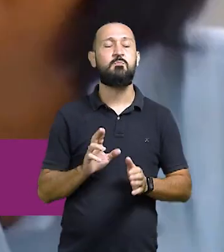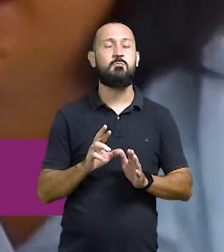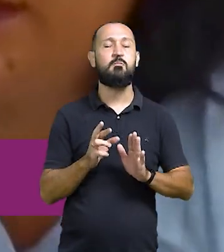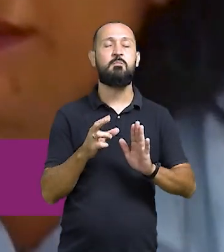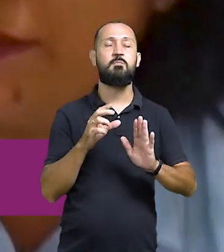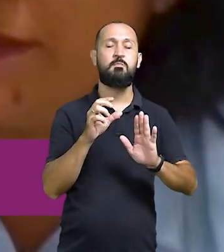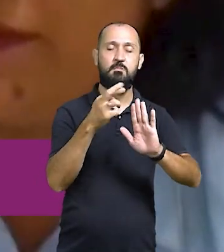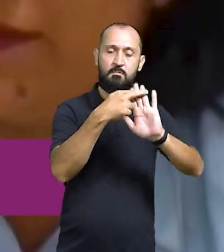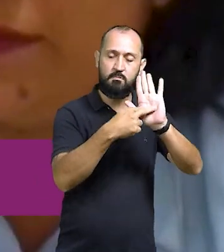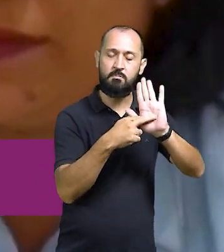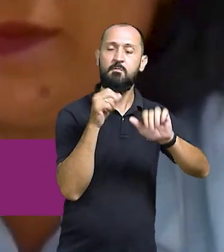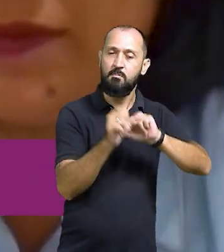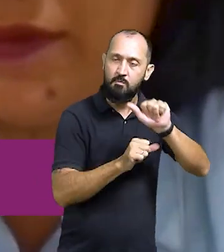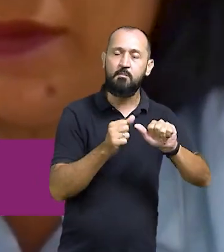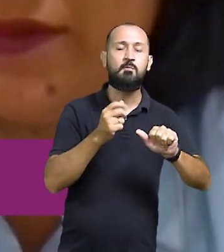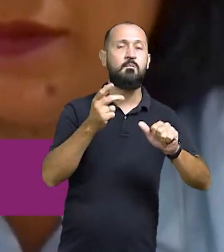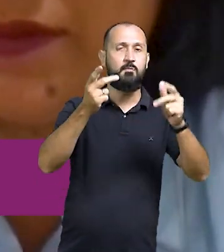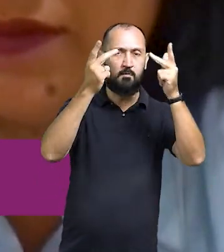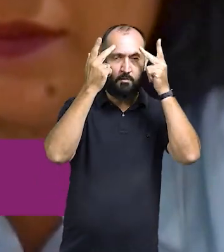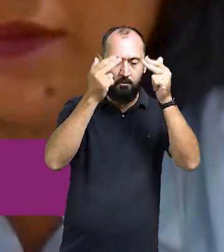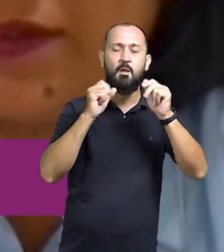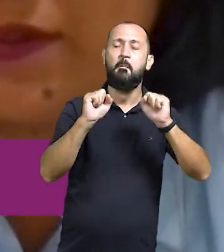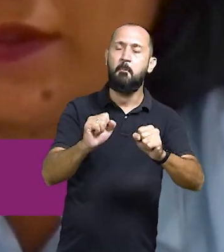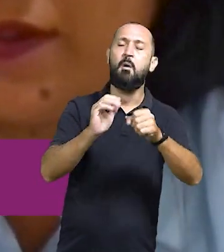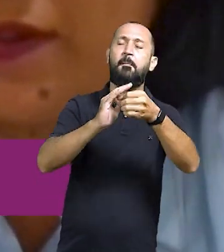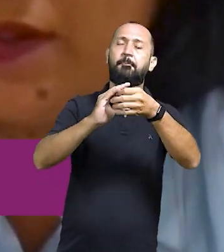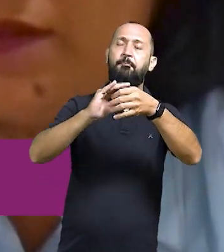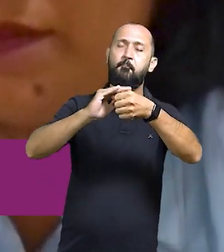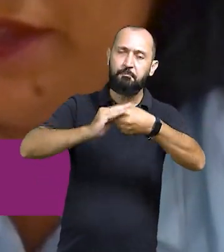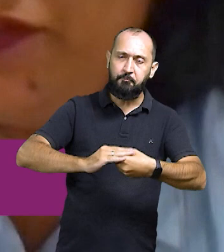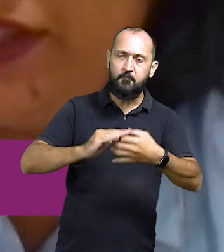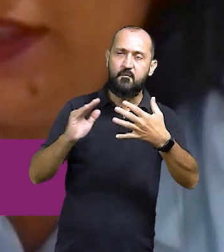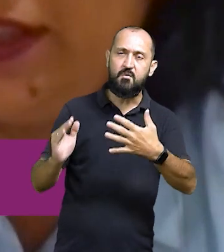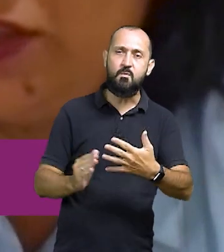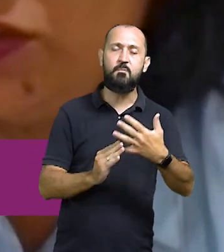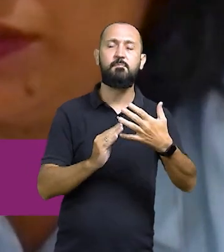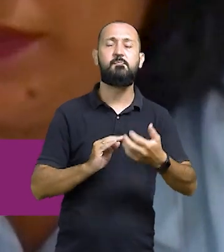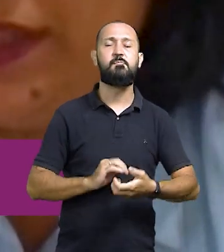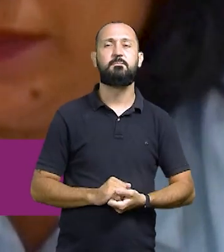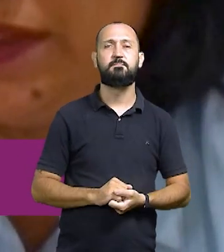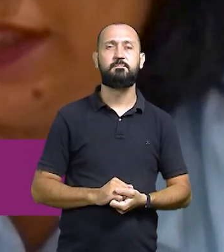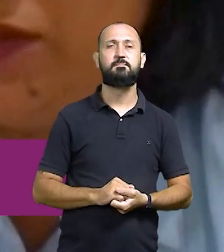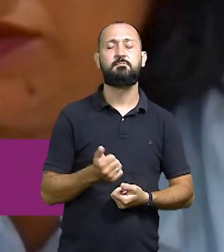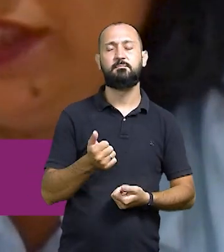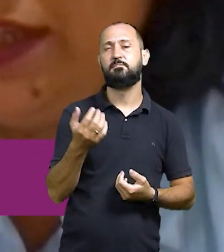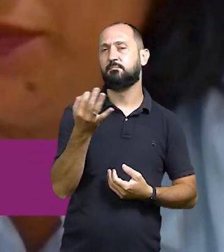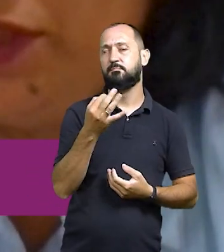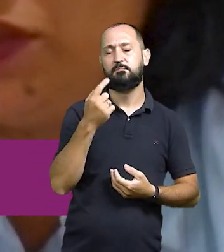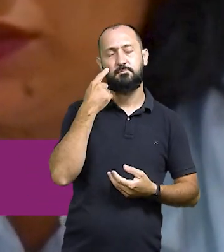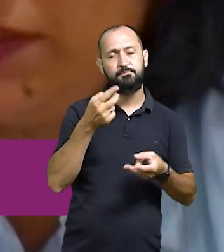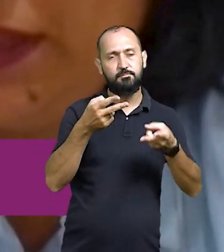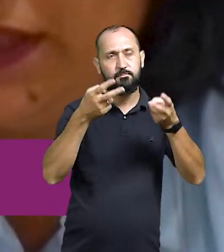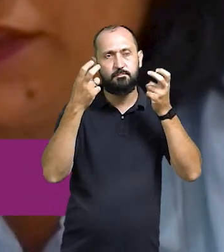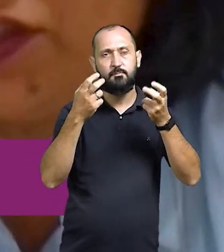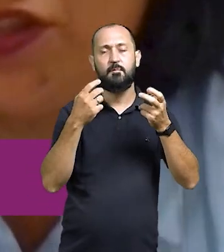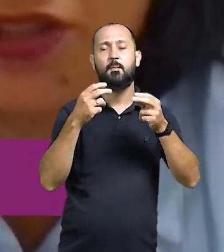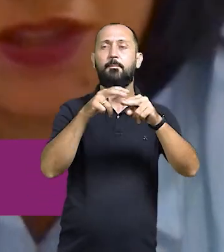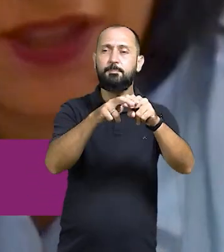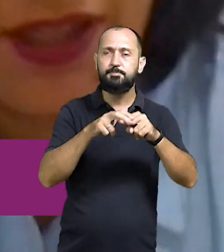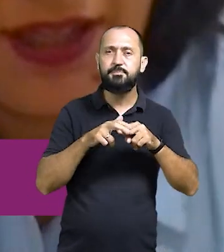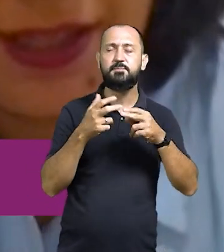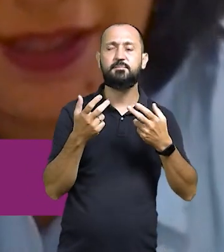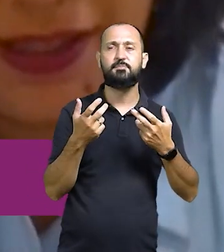o exemplo da situação do Pantanal porque antigamente não era possível que isso acontecesse, né, que a vítima em tempo